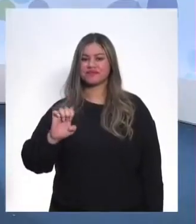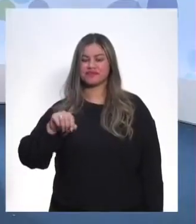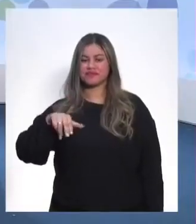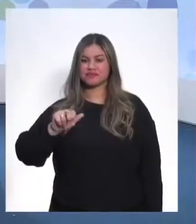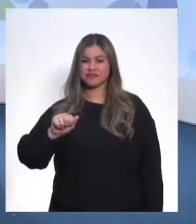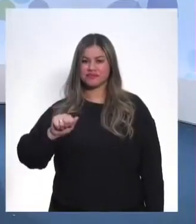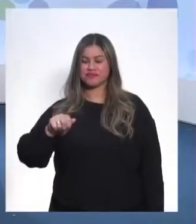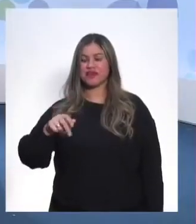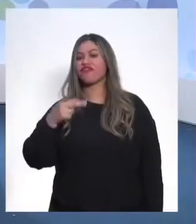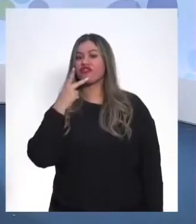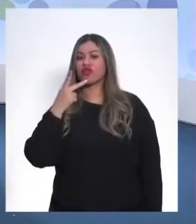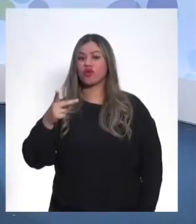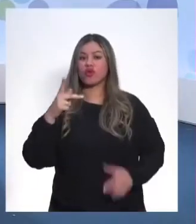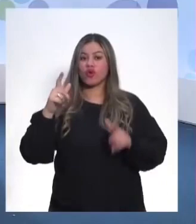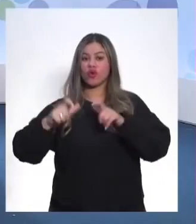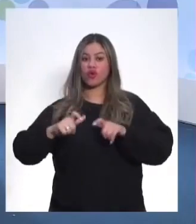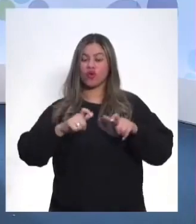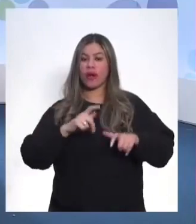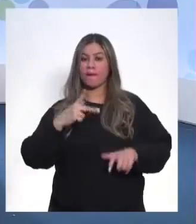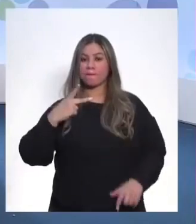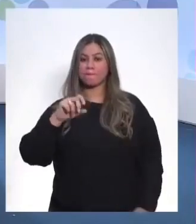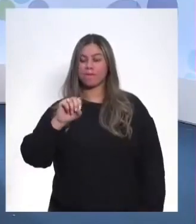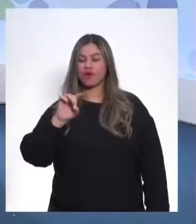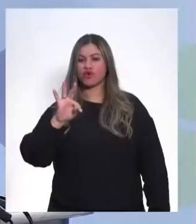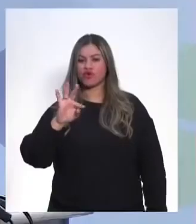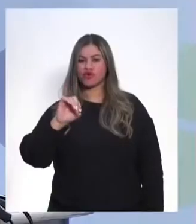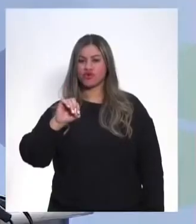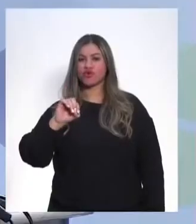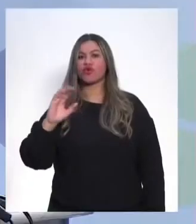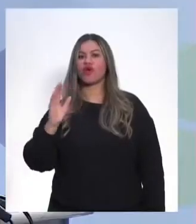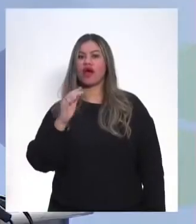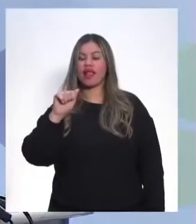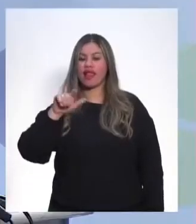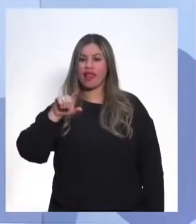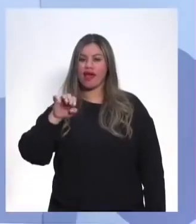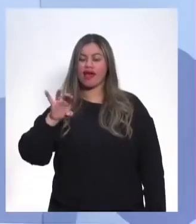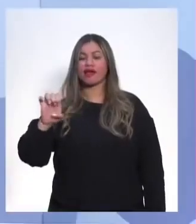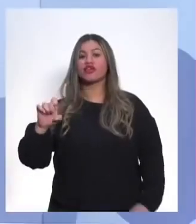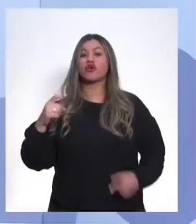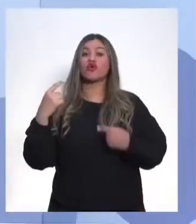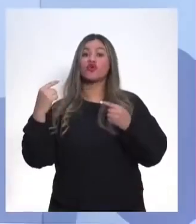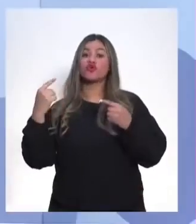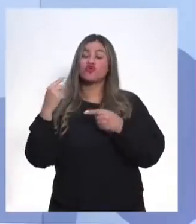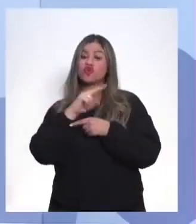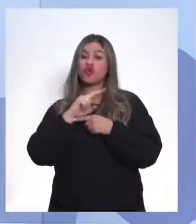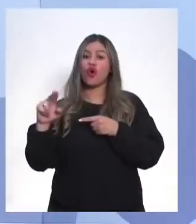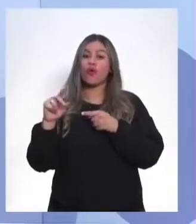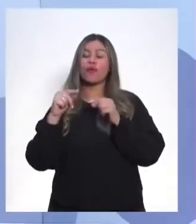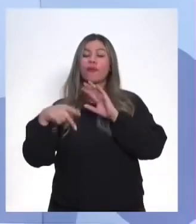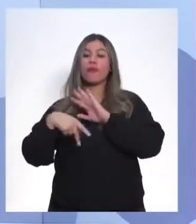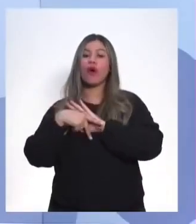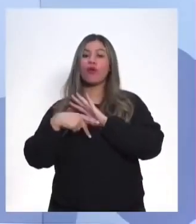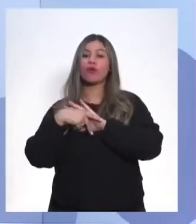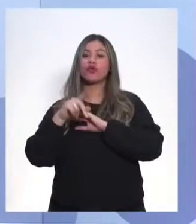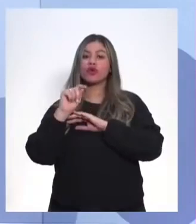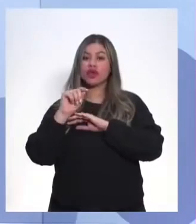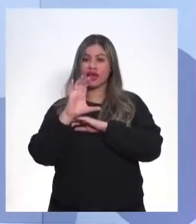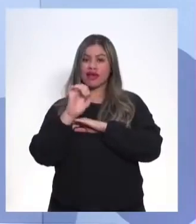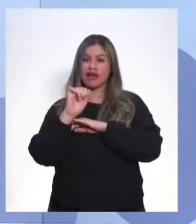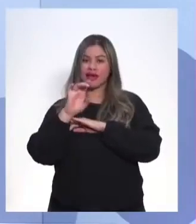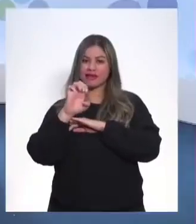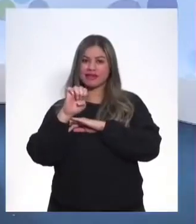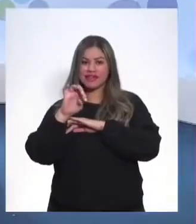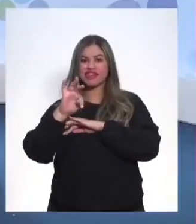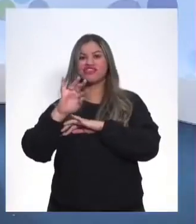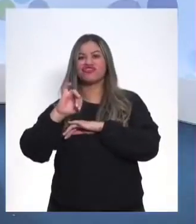fala que em Porto Alegre o pão chama cacetinho. Cacetinho. Cacetinho. No Nordeste é cacetinho. É, vem da, da Bahia, não, de Portugal,